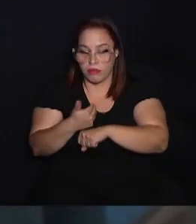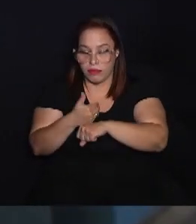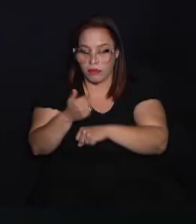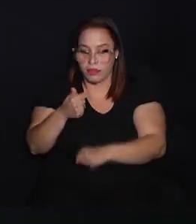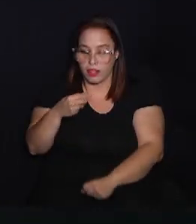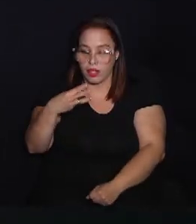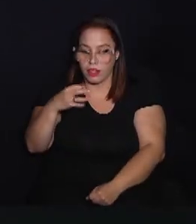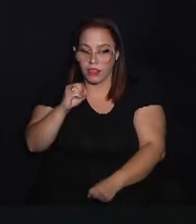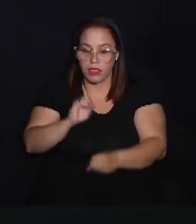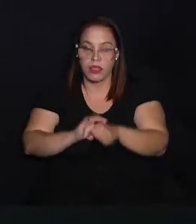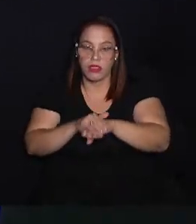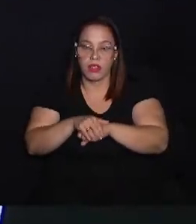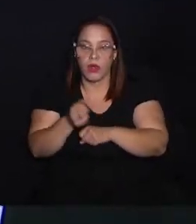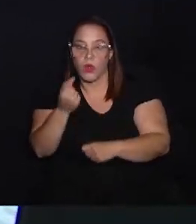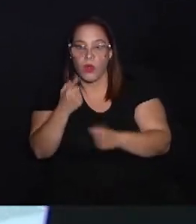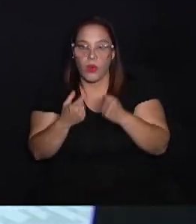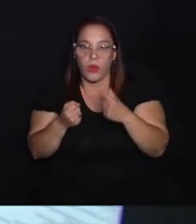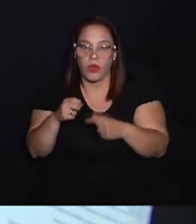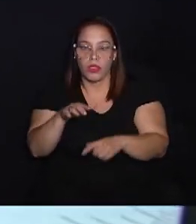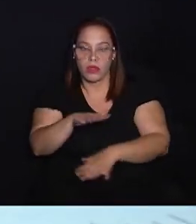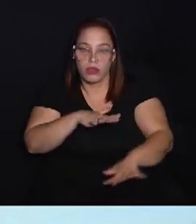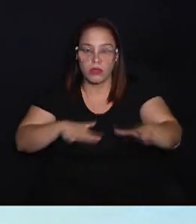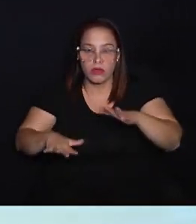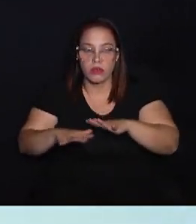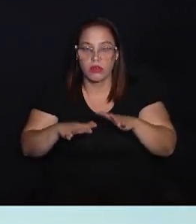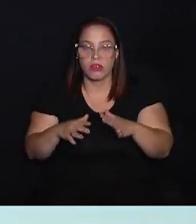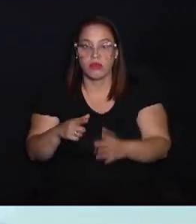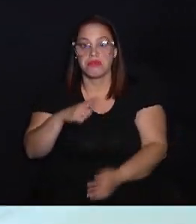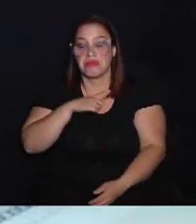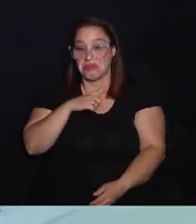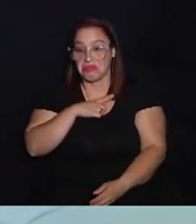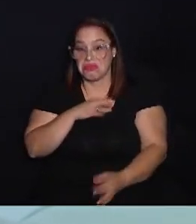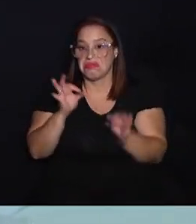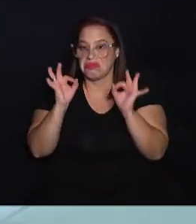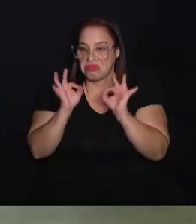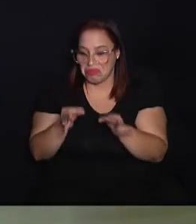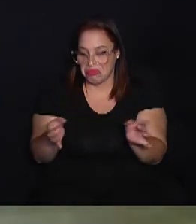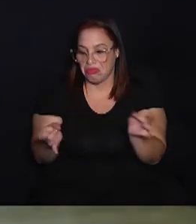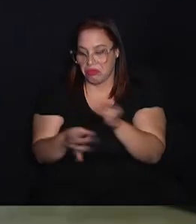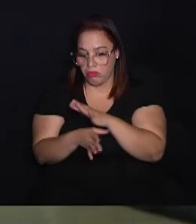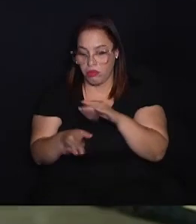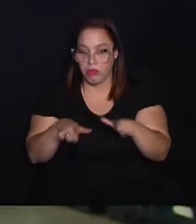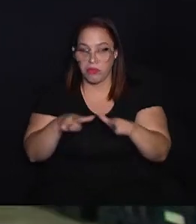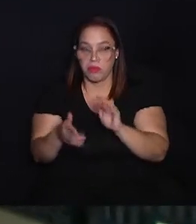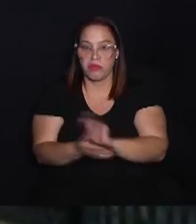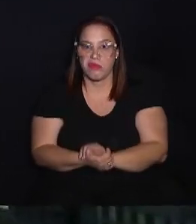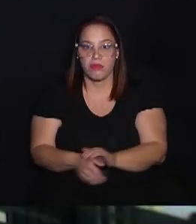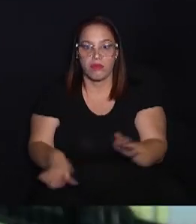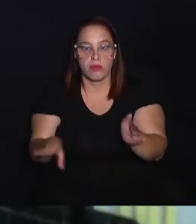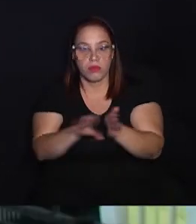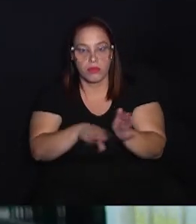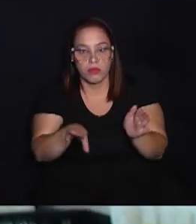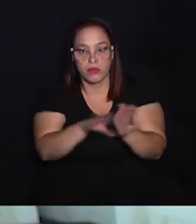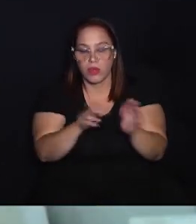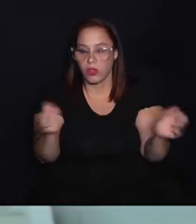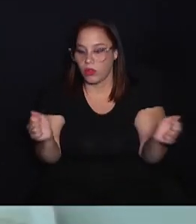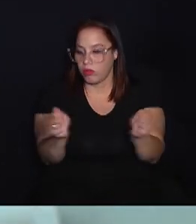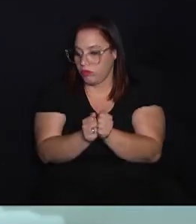experiência da logística nesse prédio, mas tem que dar certo porque nós estamos aqui pelos próximos 10 anos.